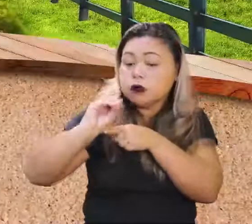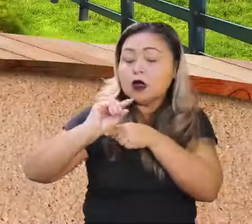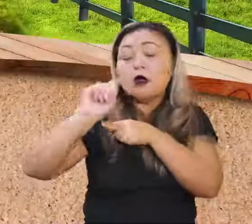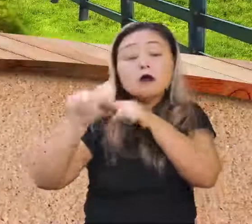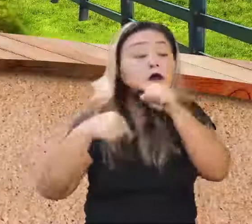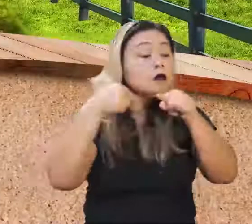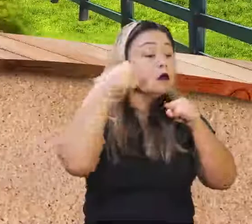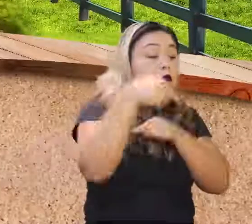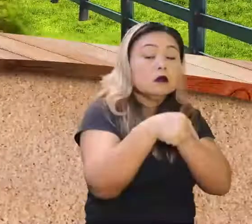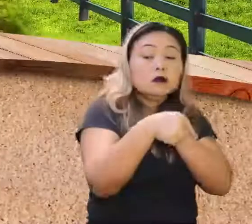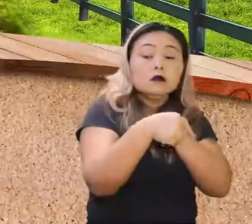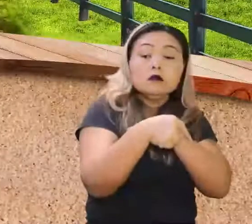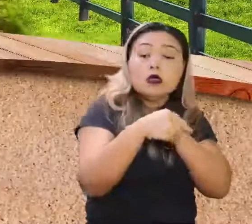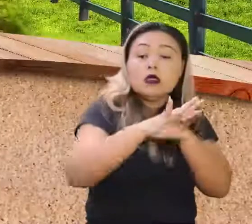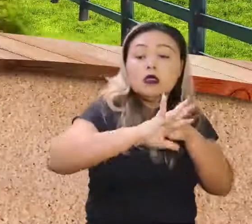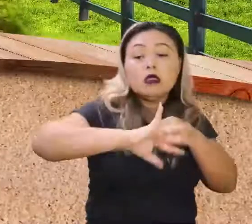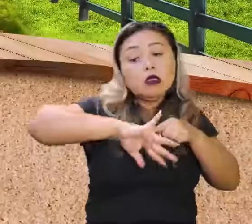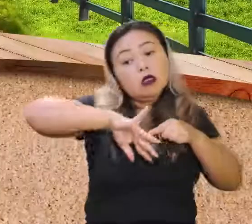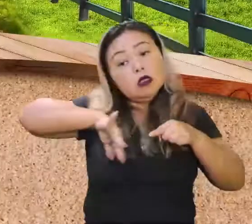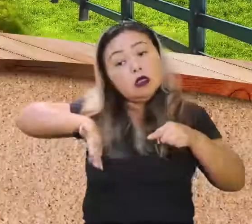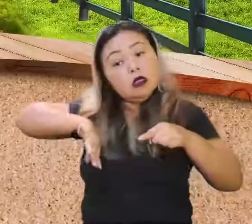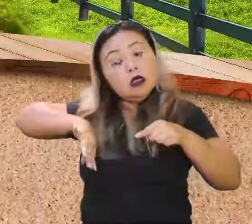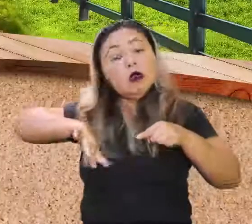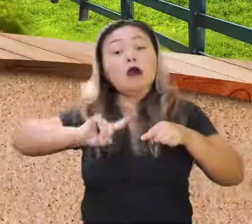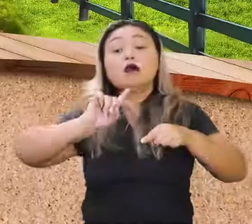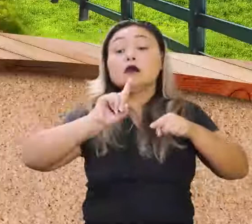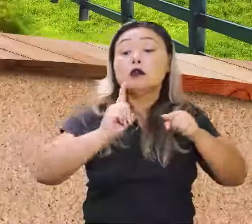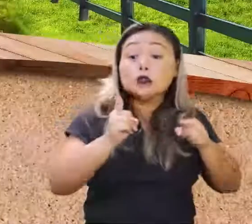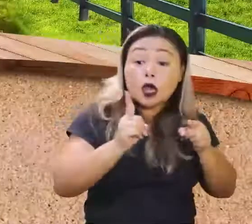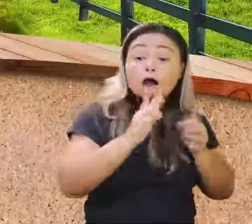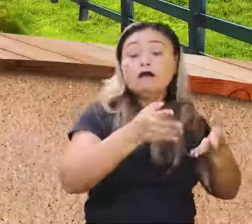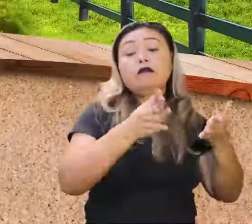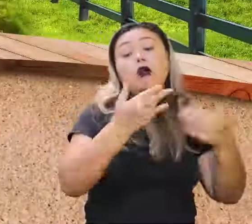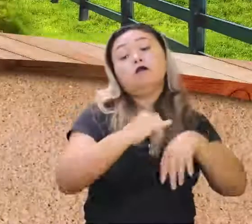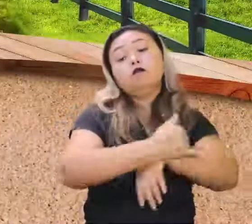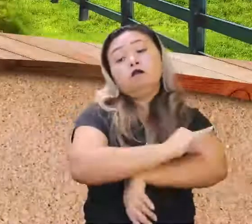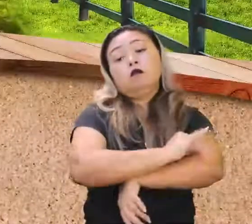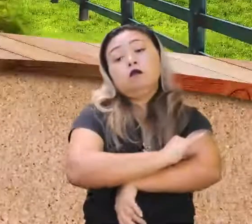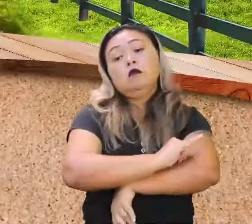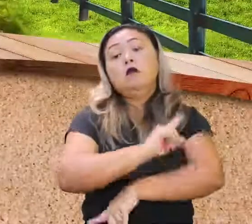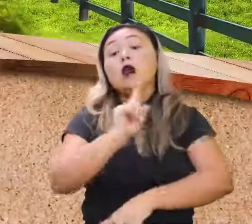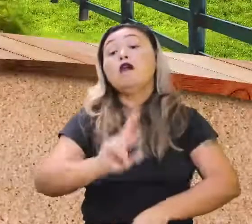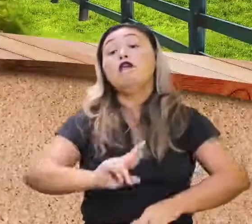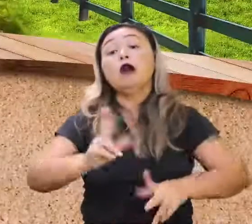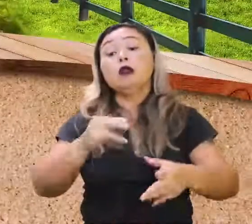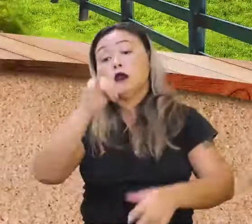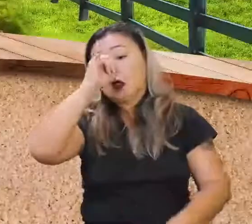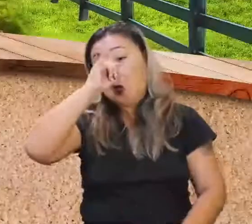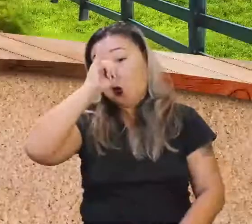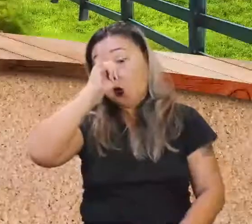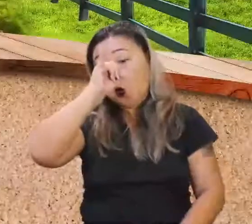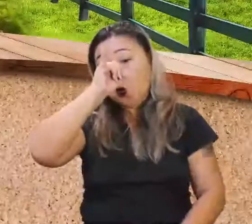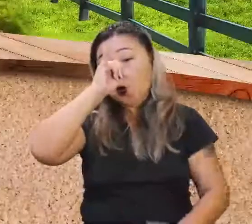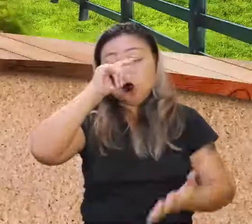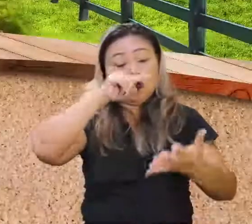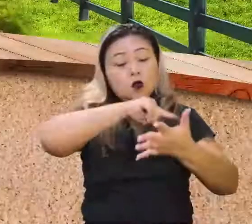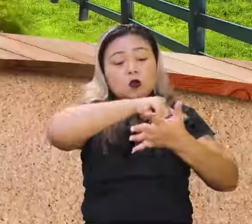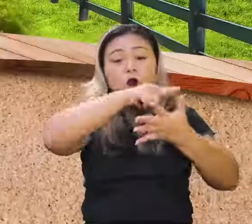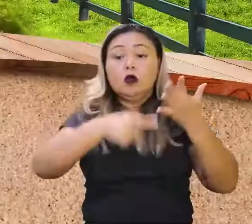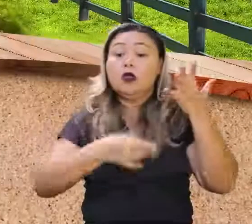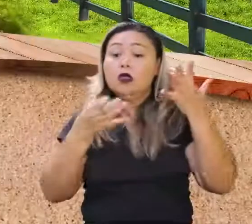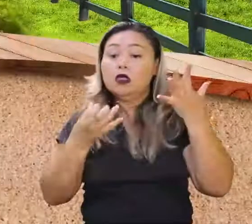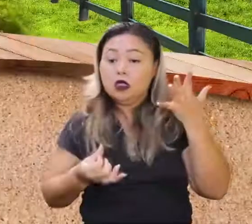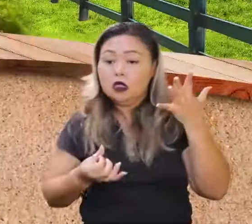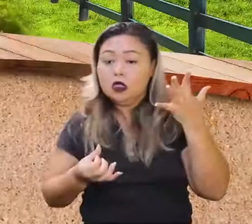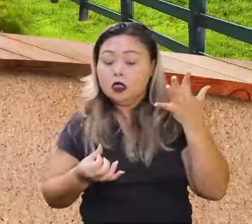vai direto para o desmame, que o desmame é realizado já para engorda. Diferente do sistema de suínos, que tem 6